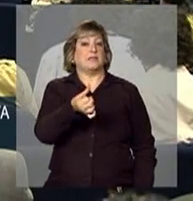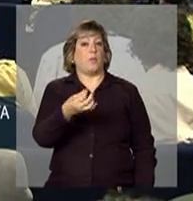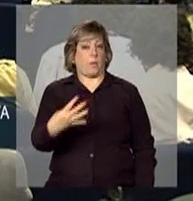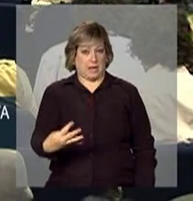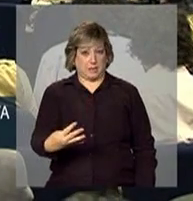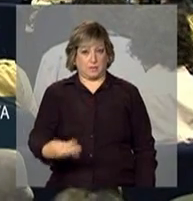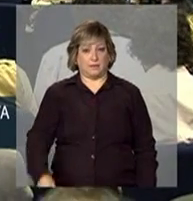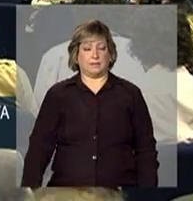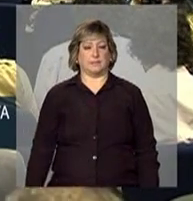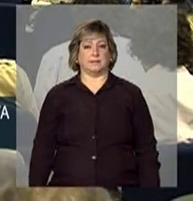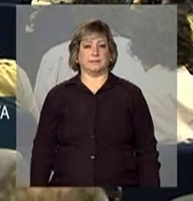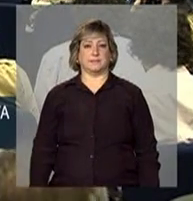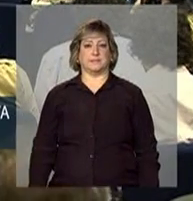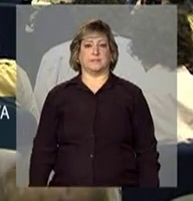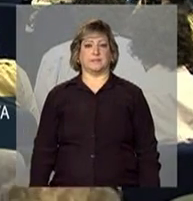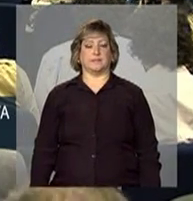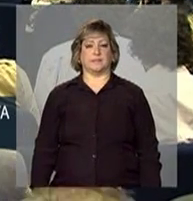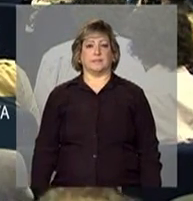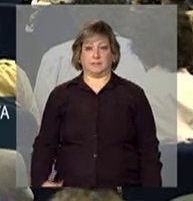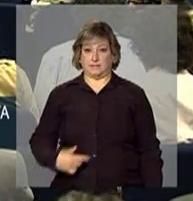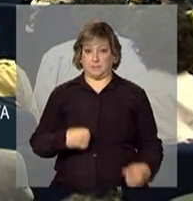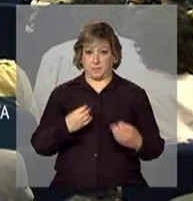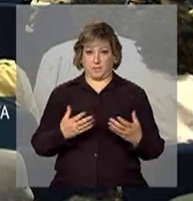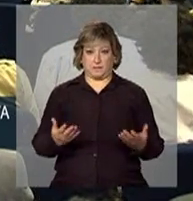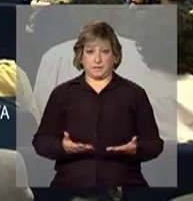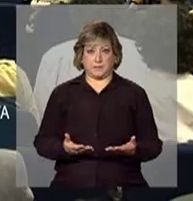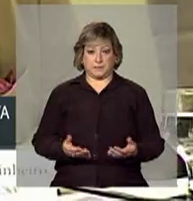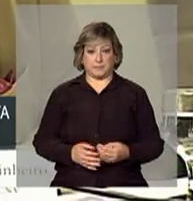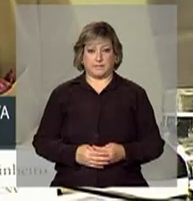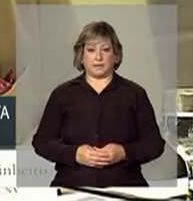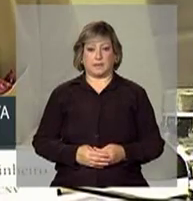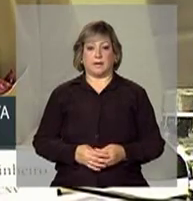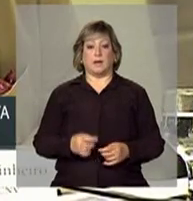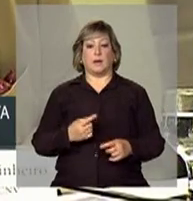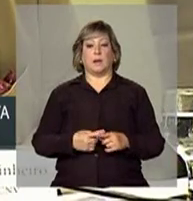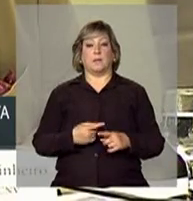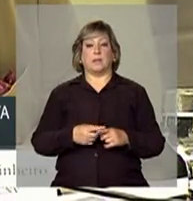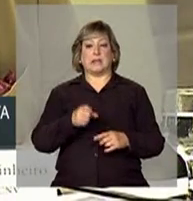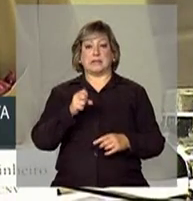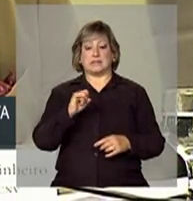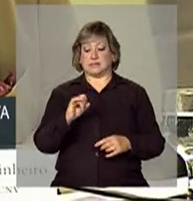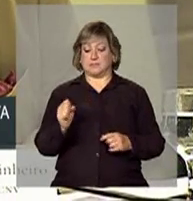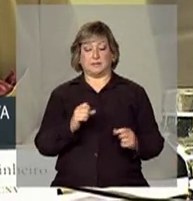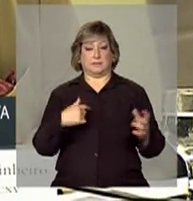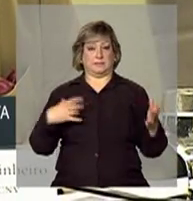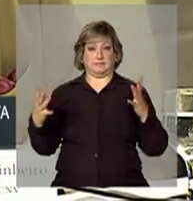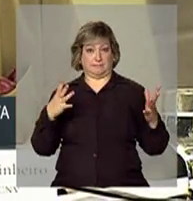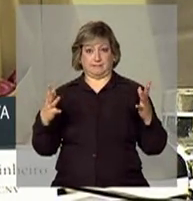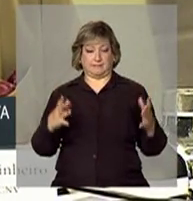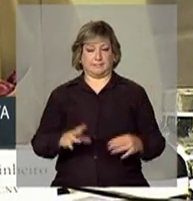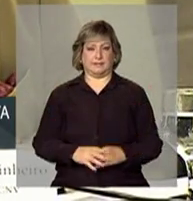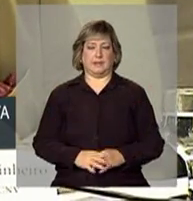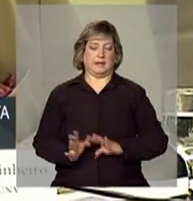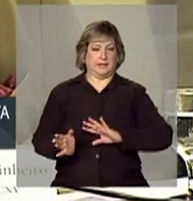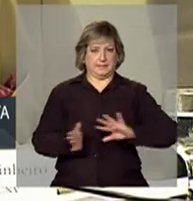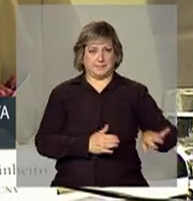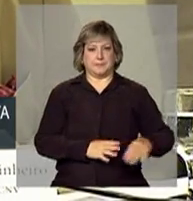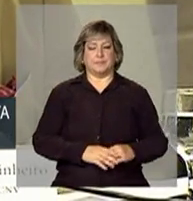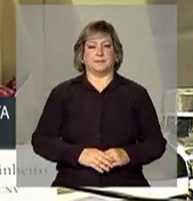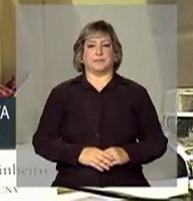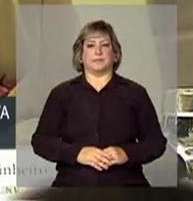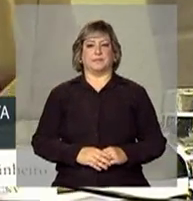1964. Está bom agora? É porque se ficar mexendo eu fico perturbado aqui. A segunda